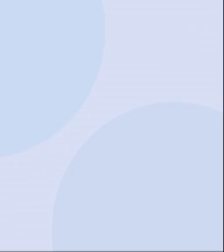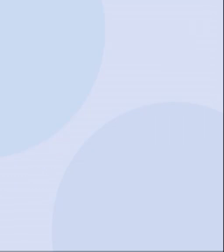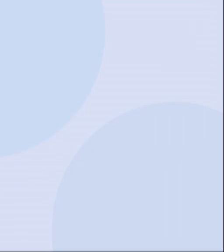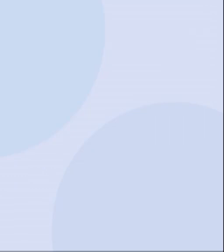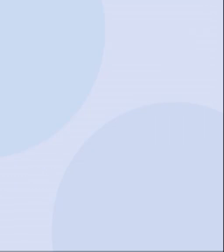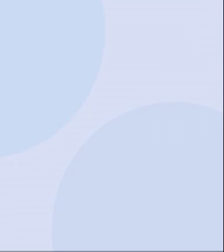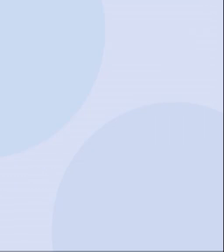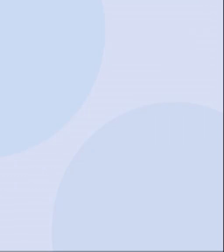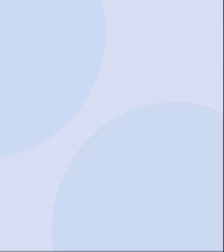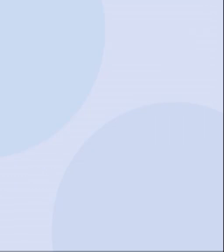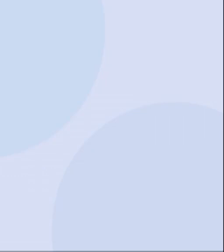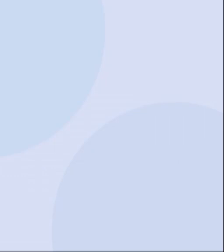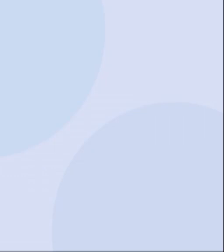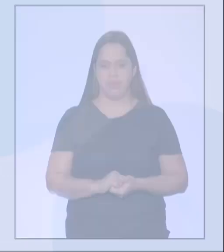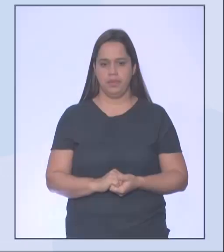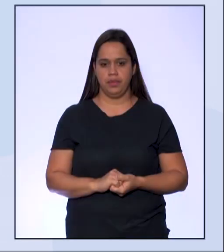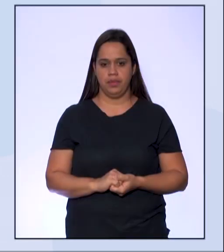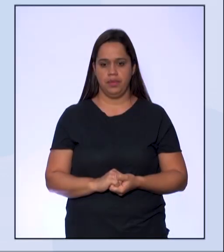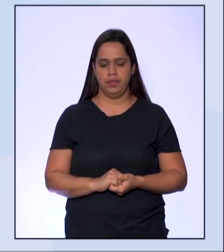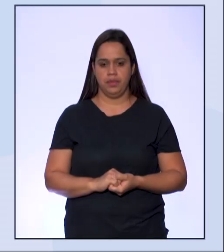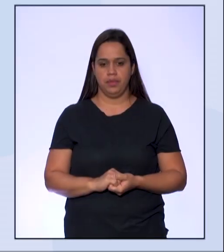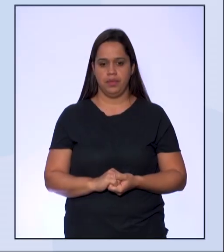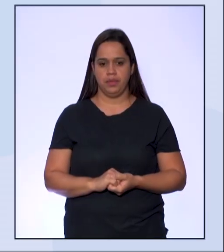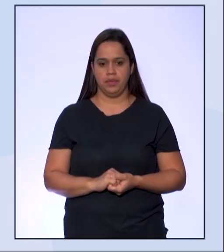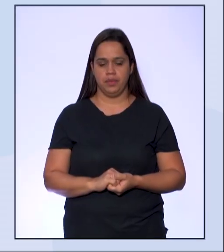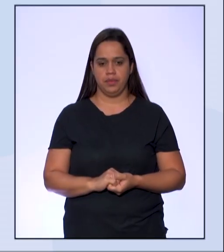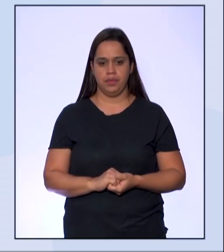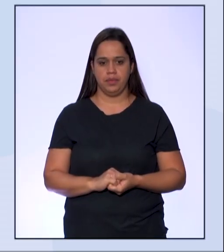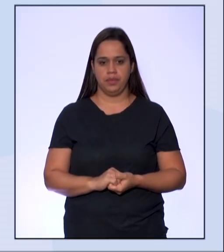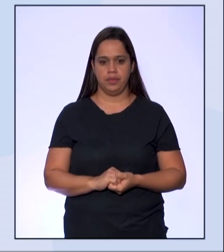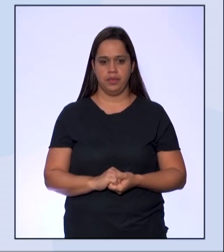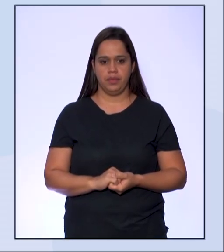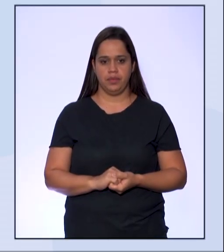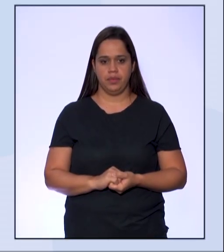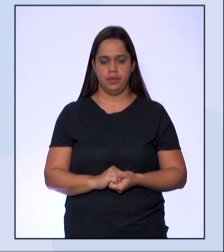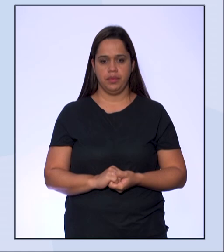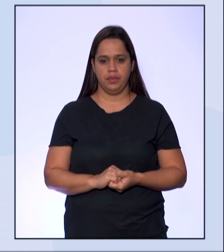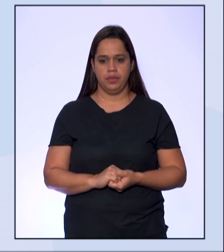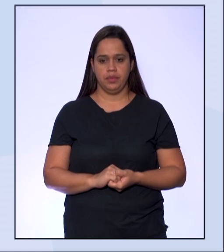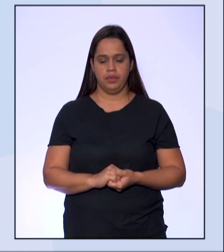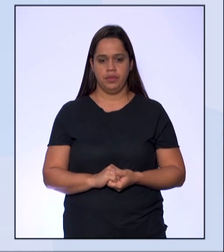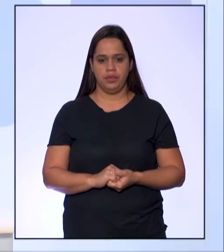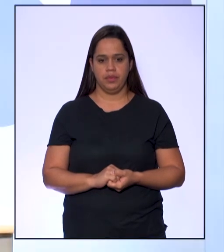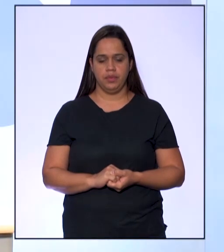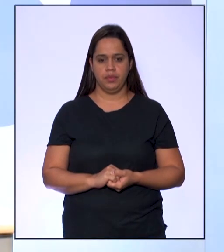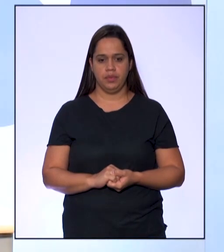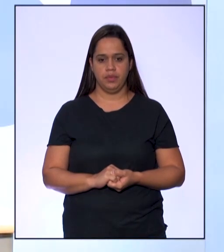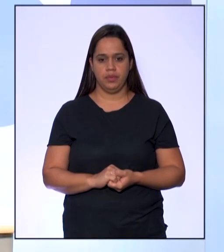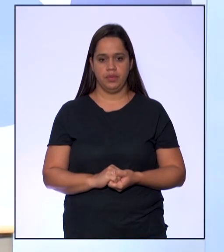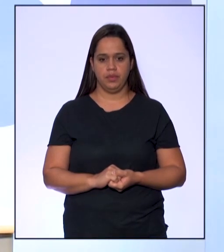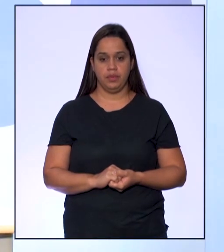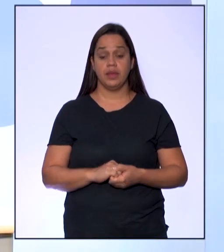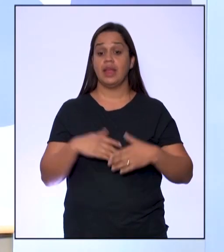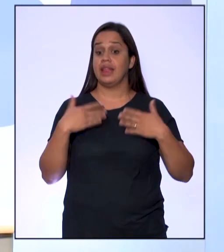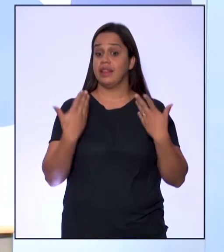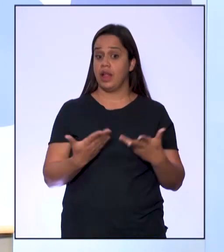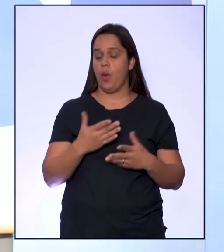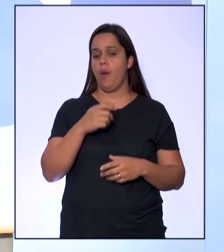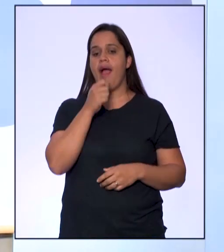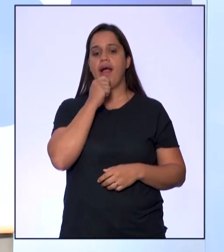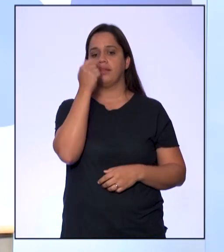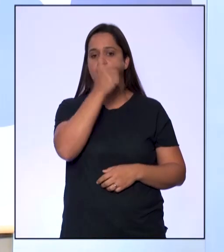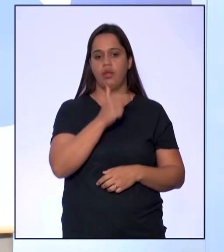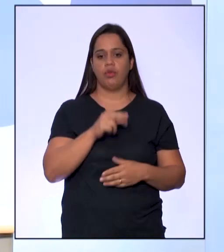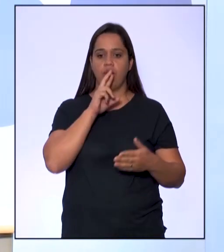Vamos lá? Olha, por enquanto, ainda a gente não tem aqui a resposta,